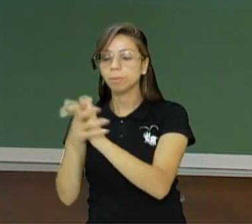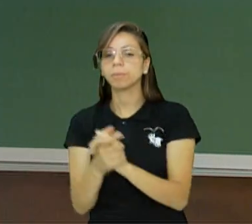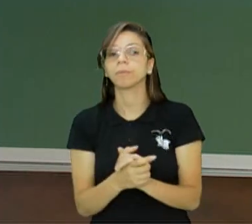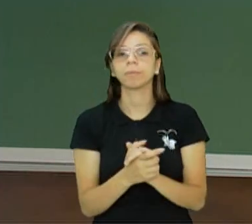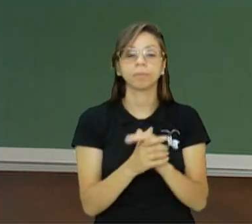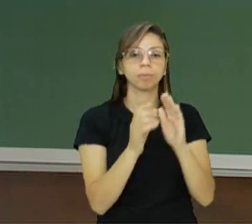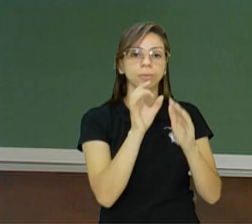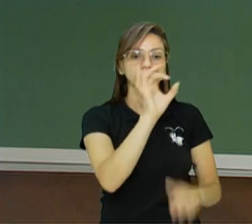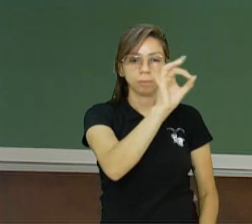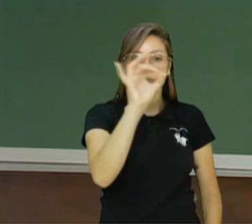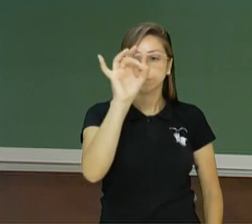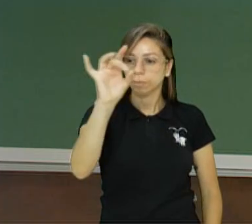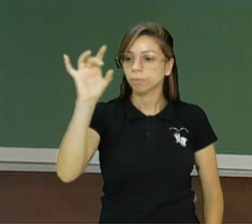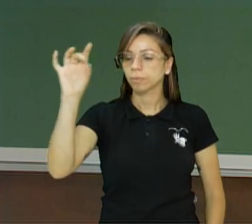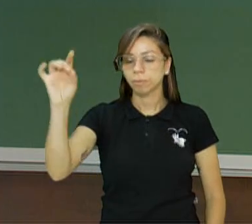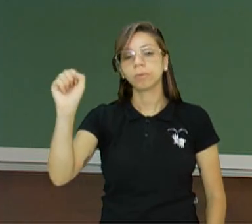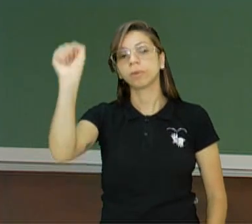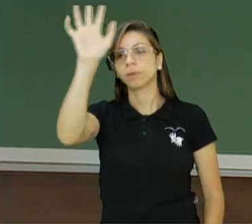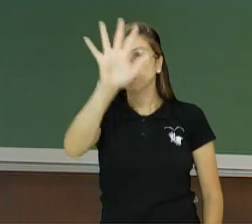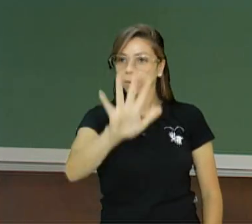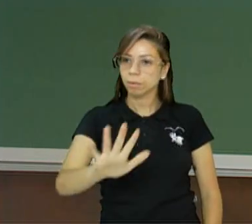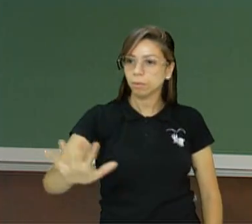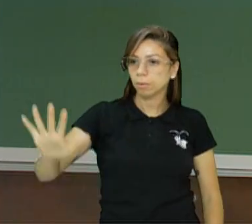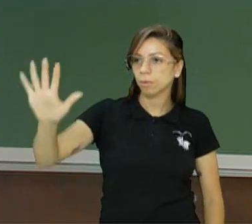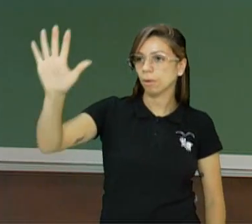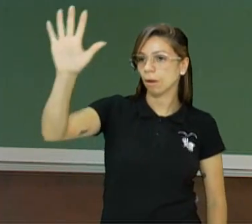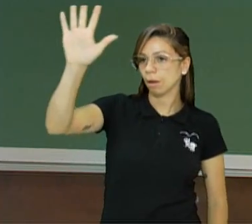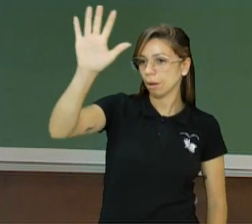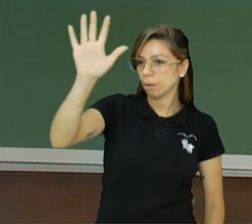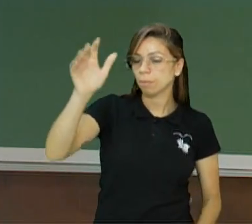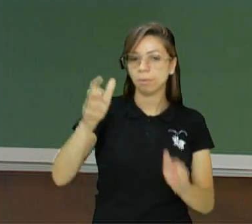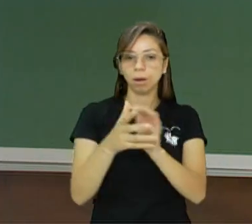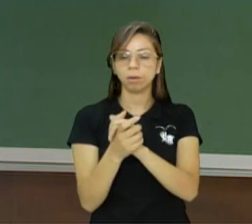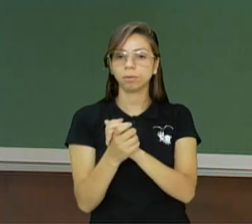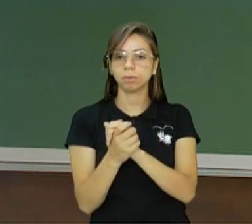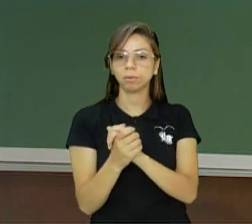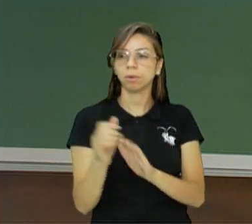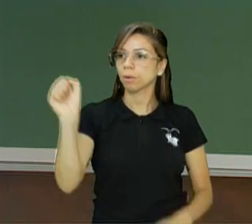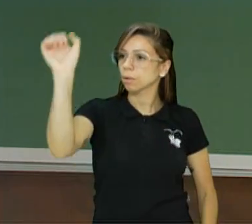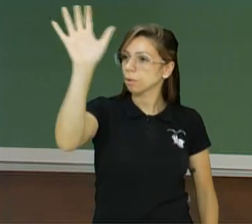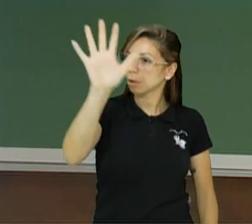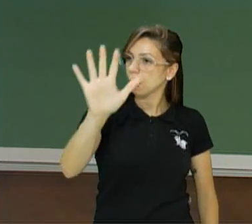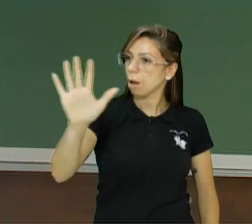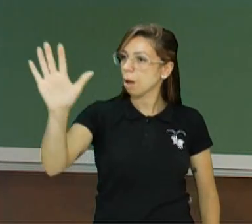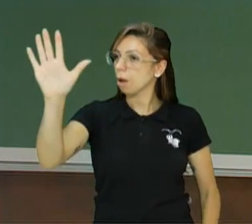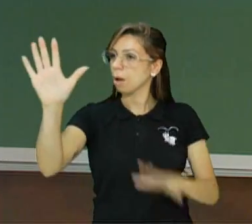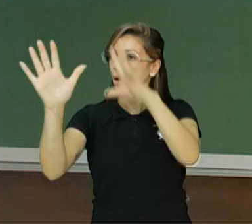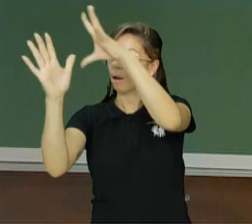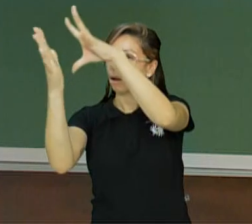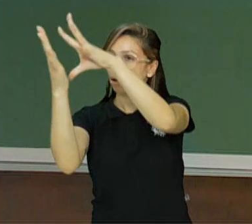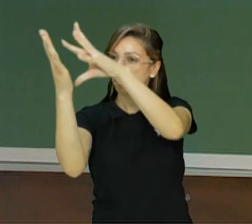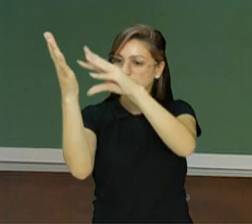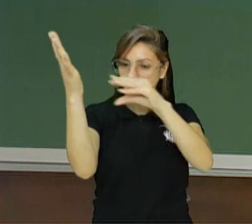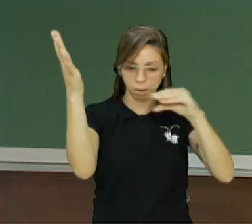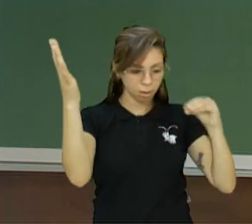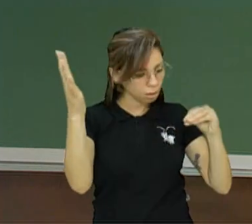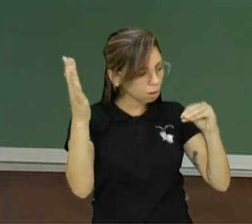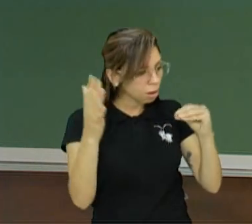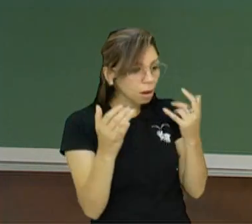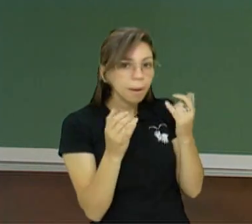vai montar, vai ter a imagem aqui e vocês têm que ir montando de acordo com o que a imagem está mostrando para